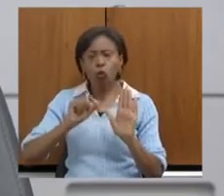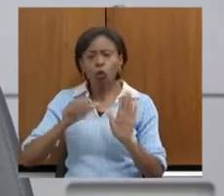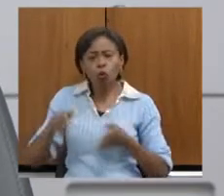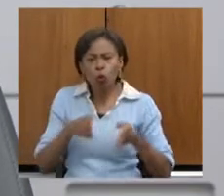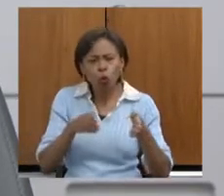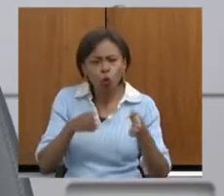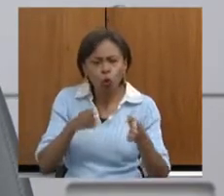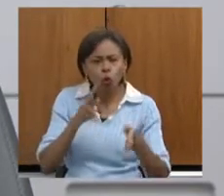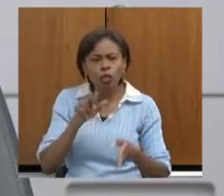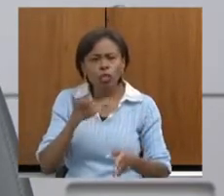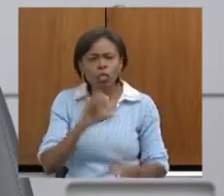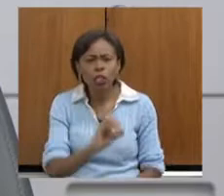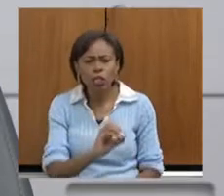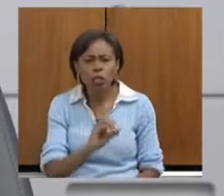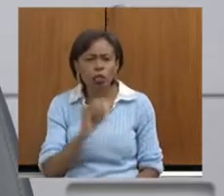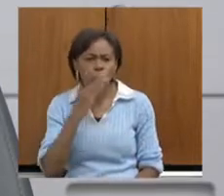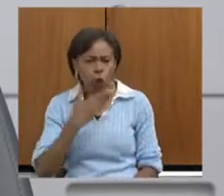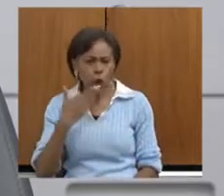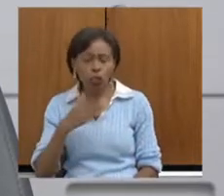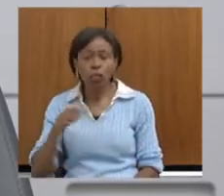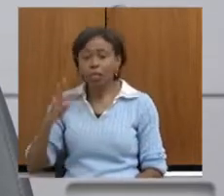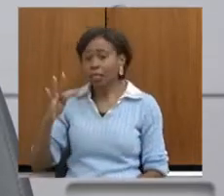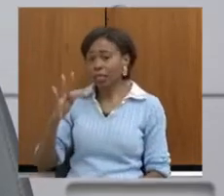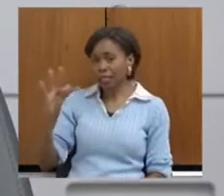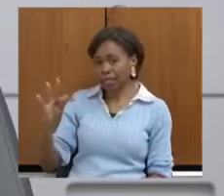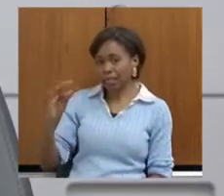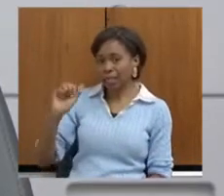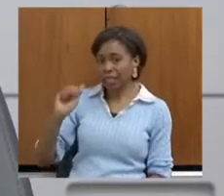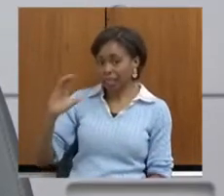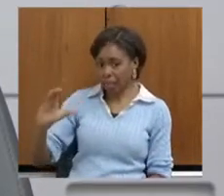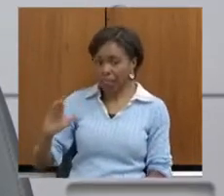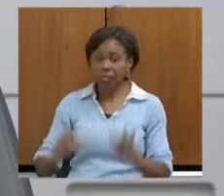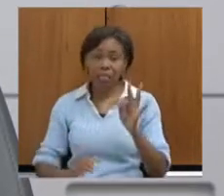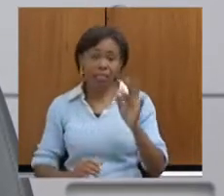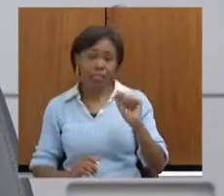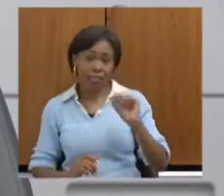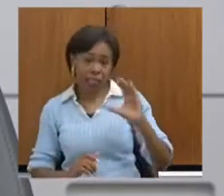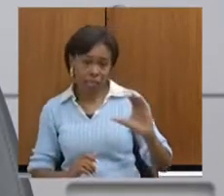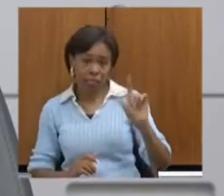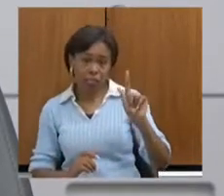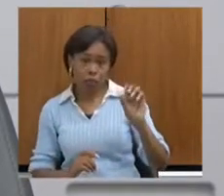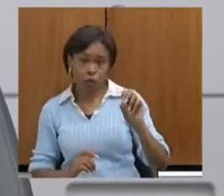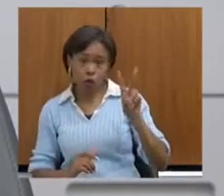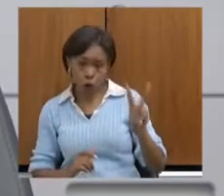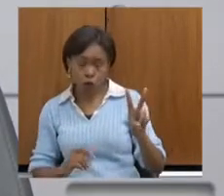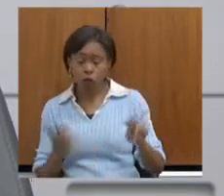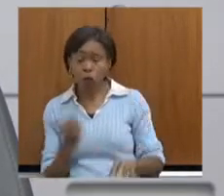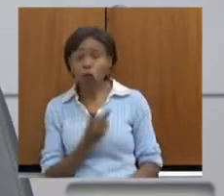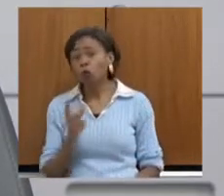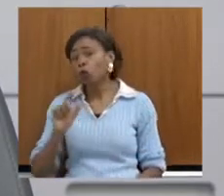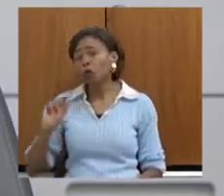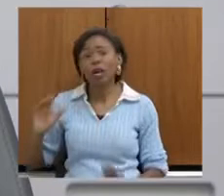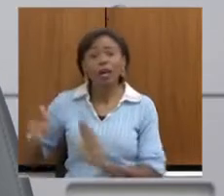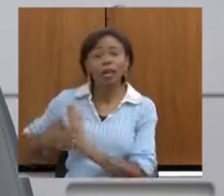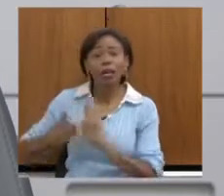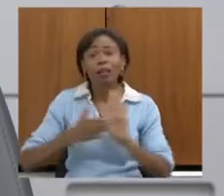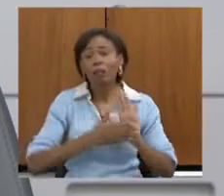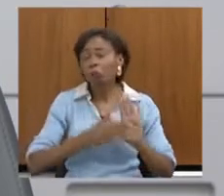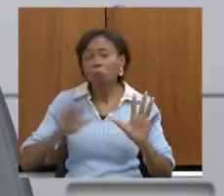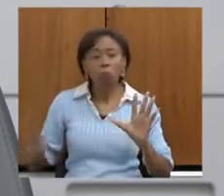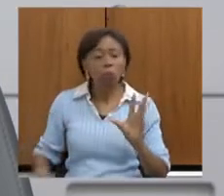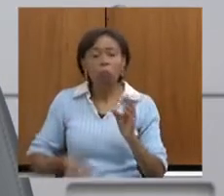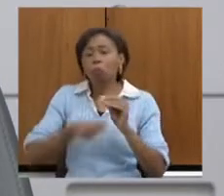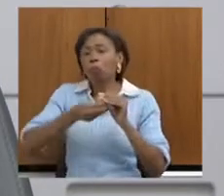conhecidos como te Tak e tatak gov foi desenhado um modelo de participação social que não chegou efetivamente a ser eu